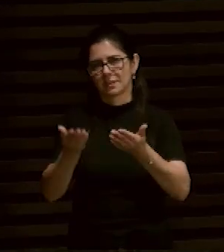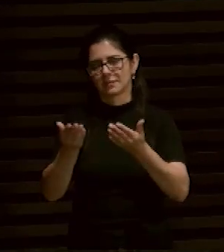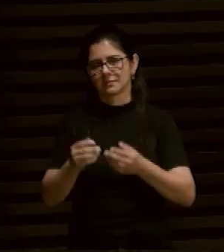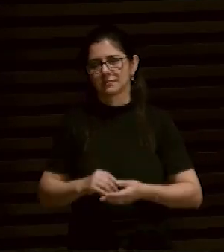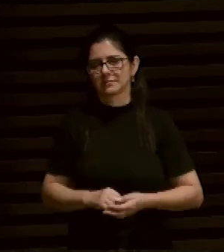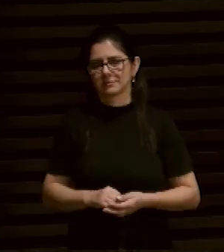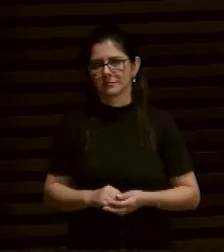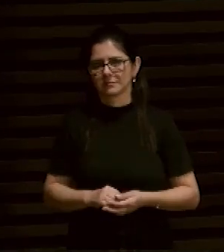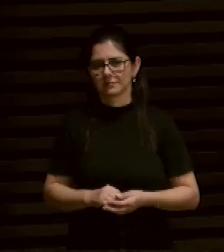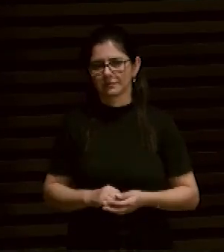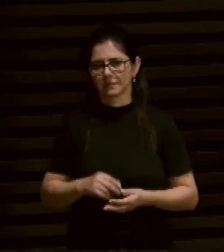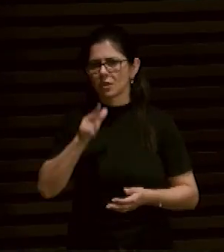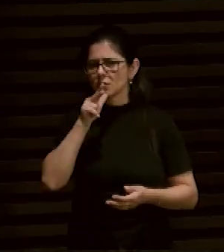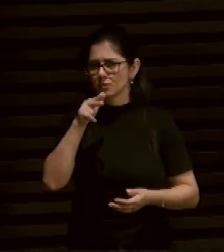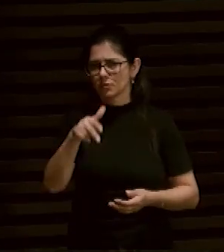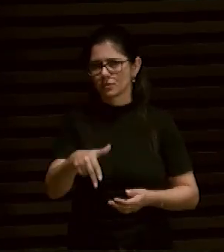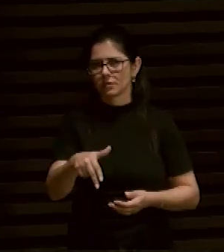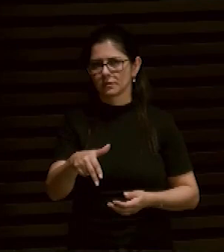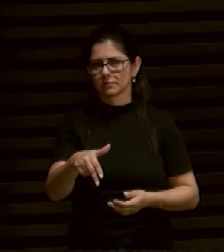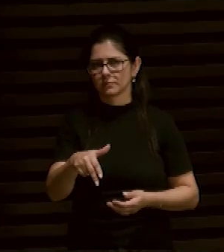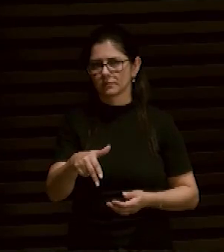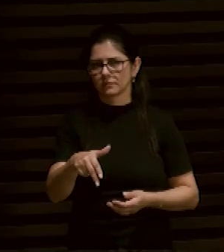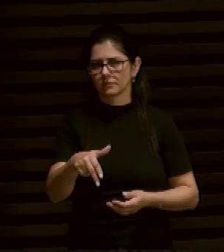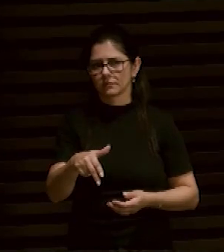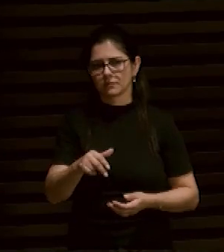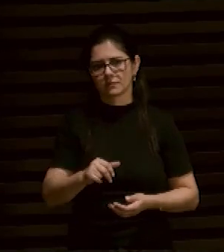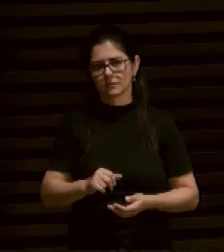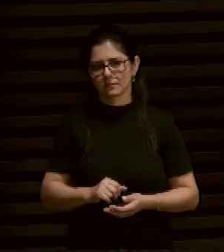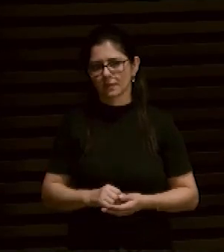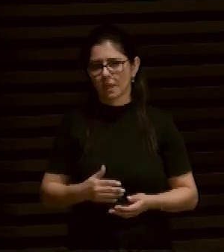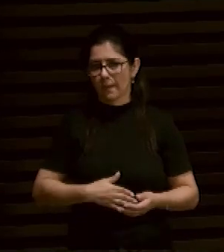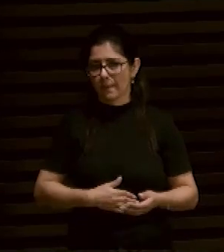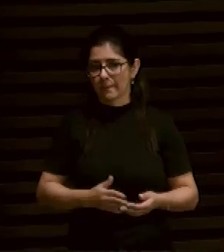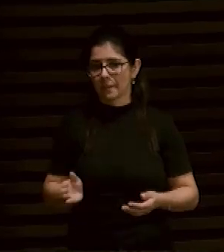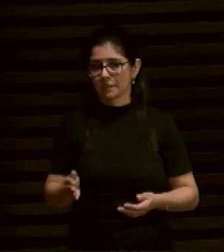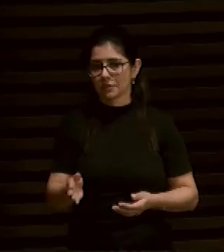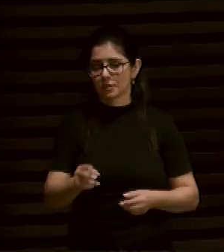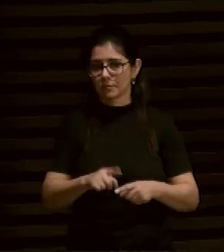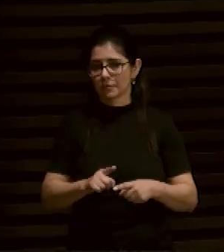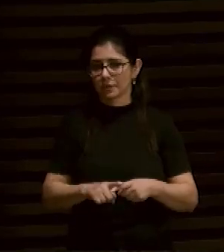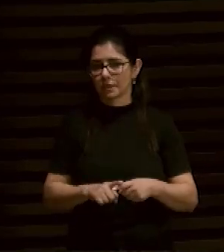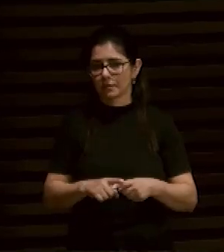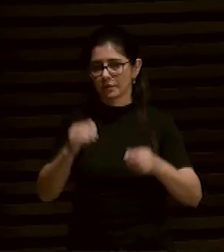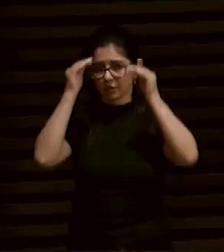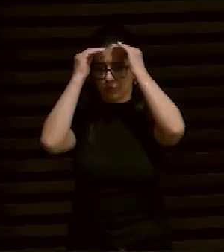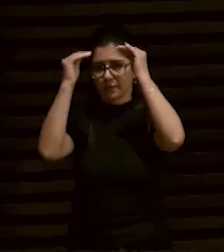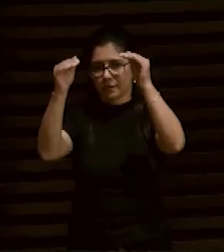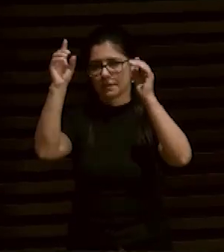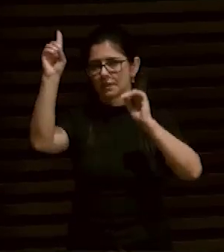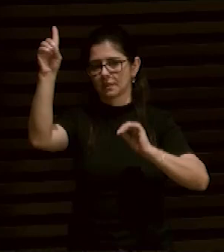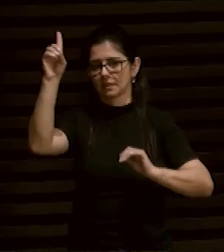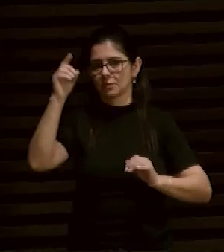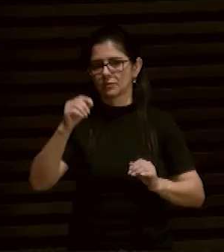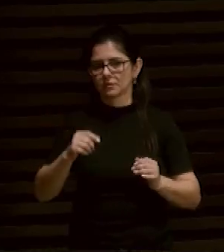Detalhe, irmãos, Jonas, ele entrou naquele peixe porque ele desobedeceu a Deus. E Deus teve que discipliná-lo para